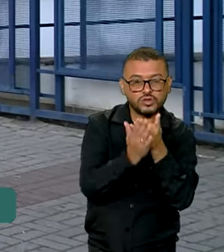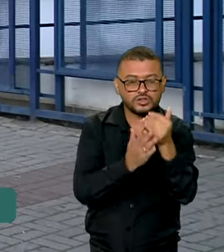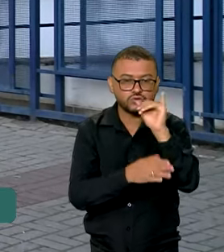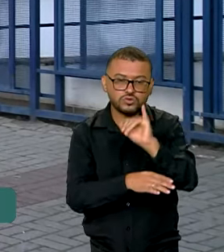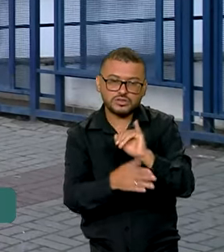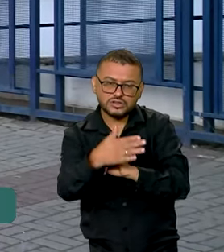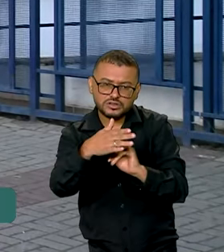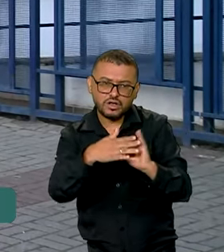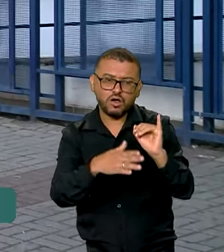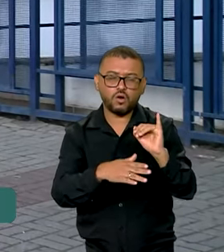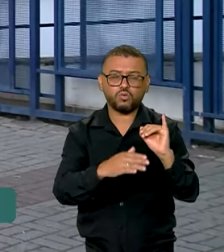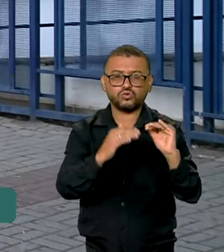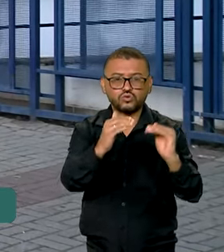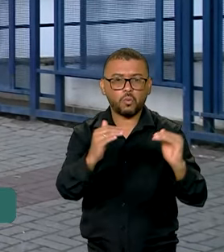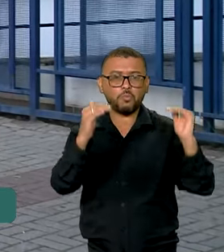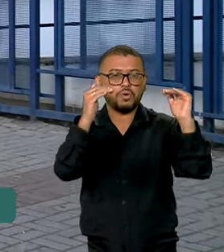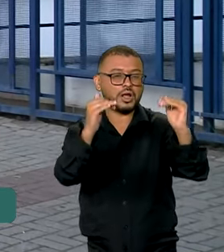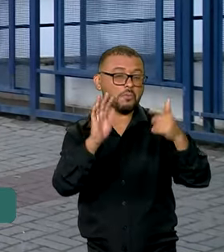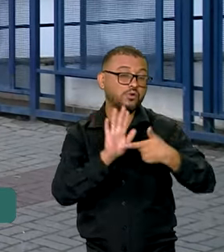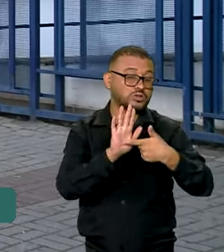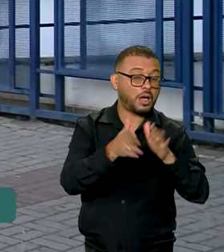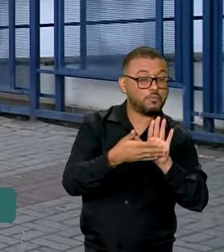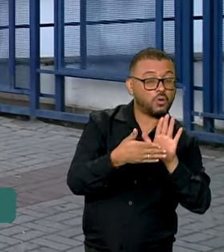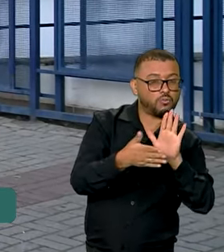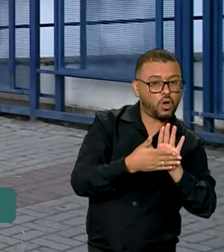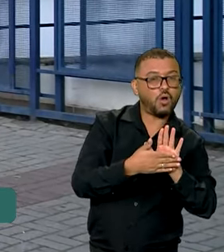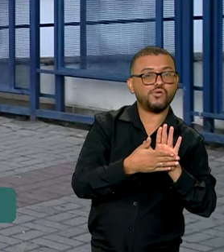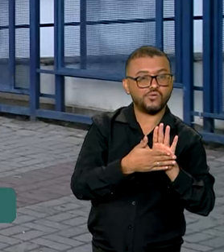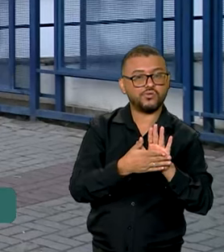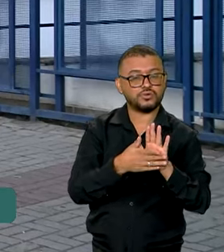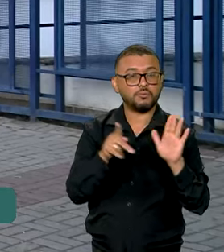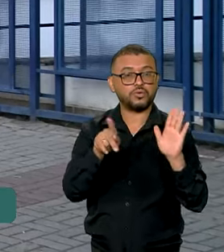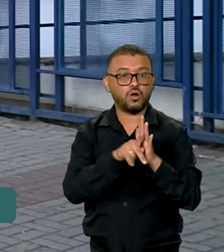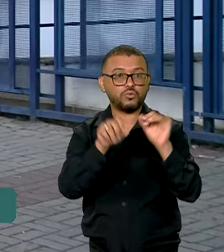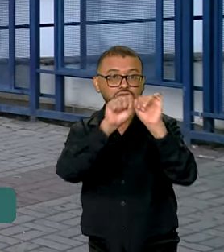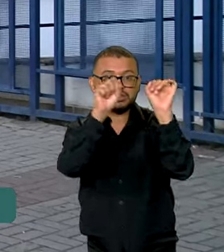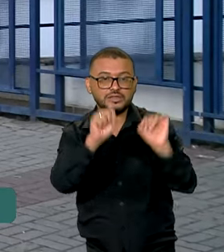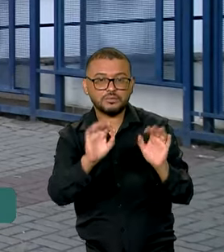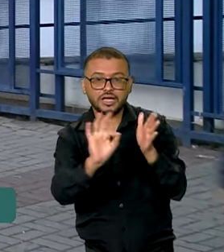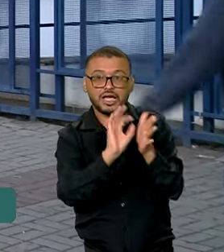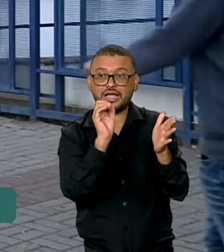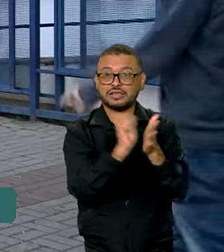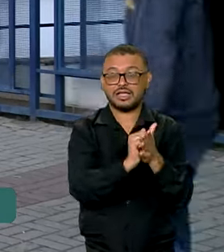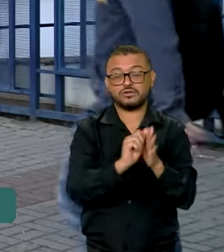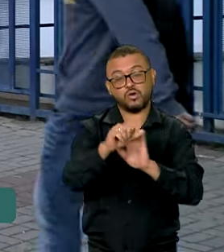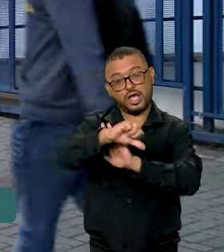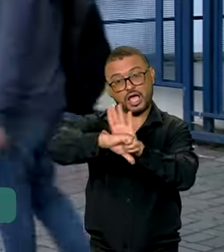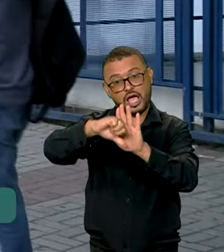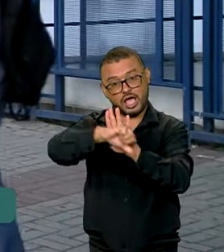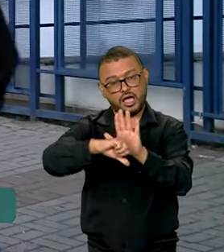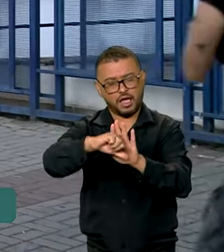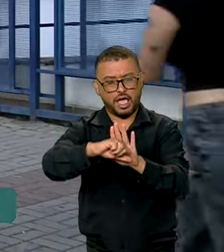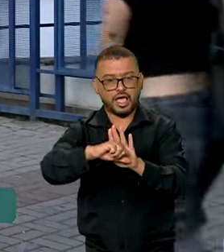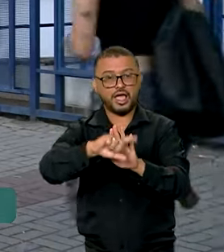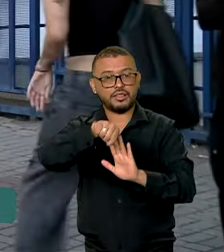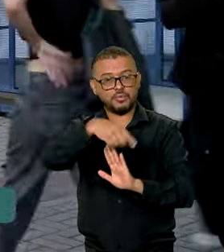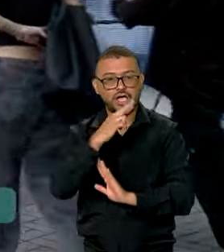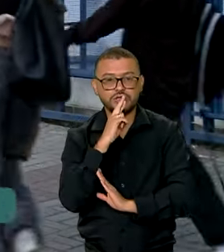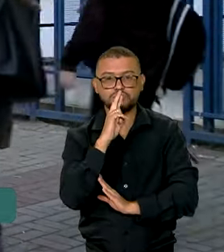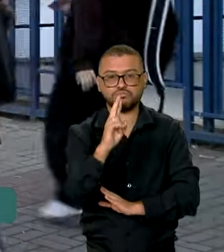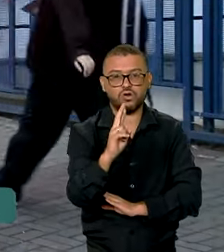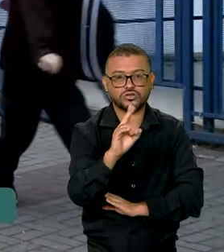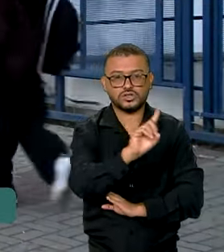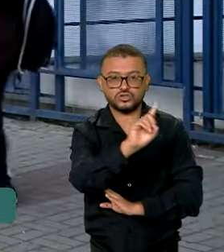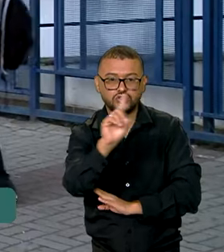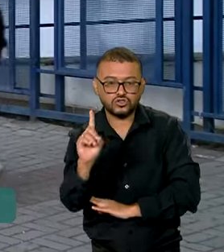superior podem apresentar as propostas, os projetos no sistema de inscrição da CAPES. O resultado será